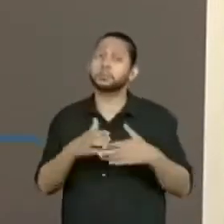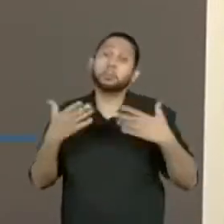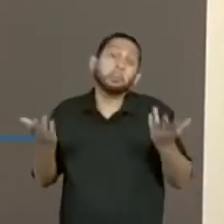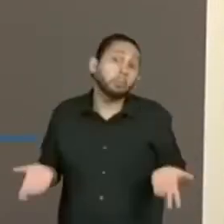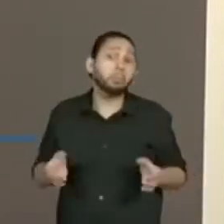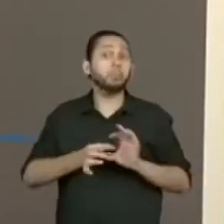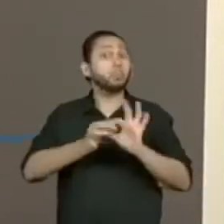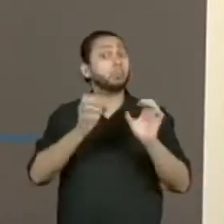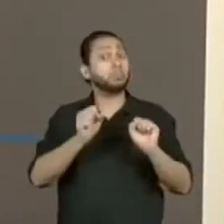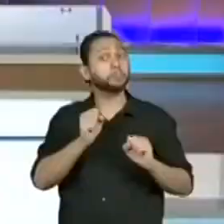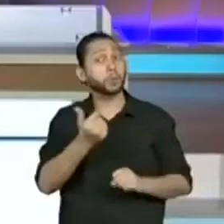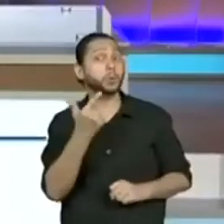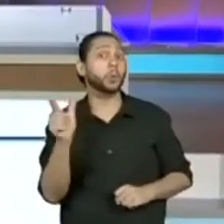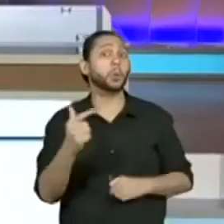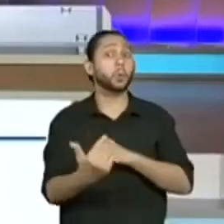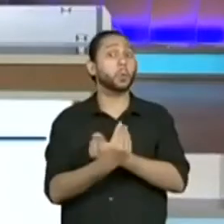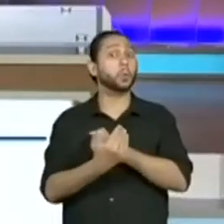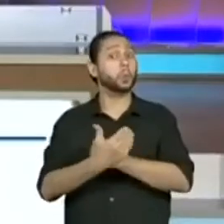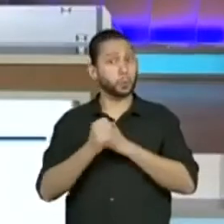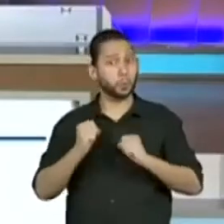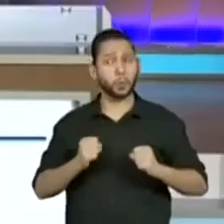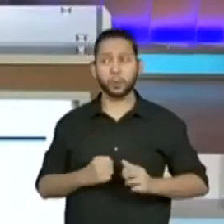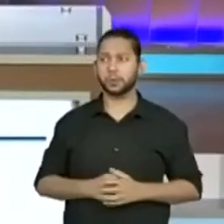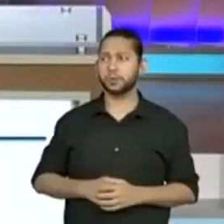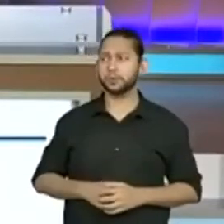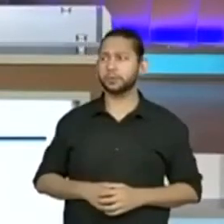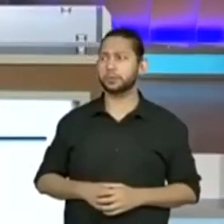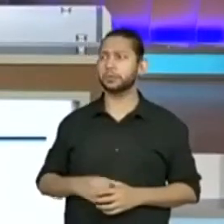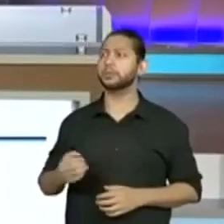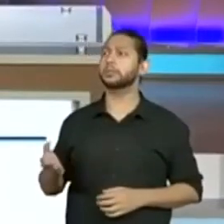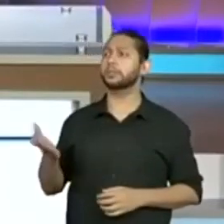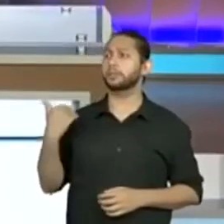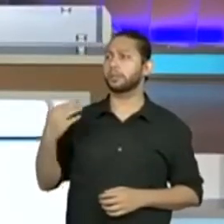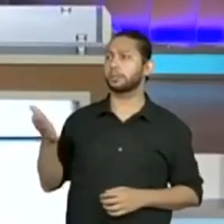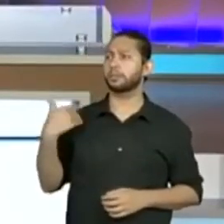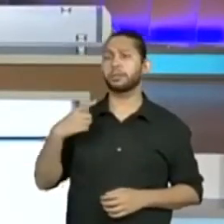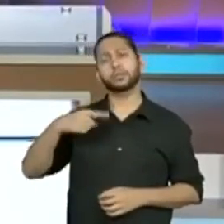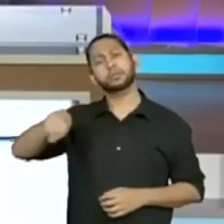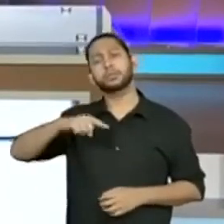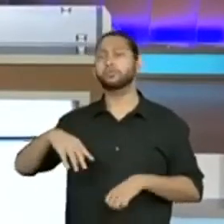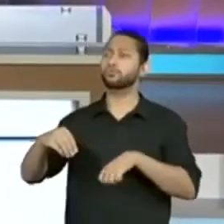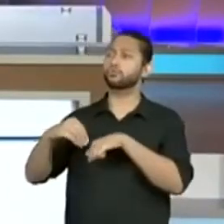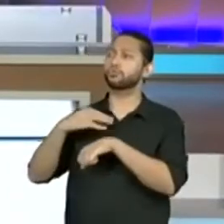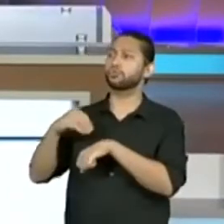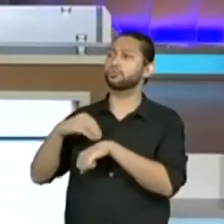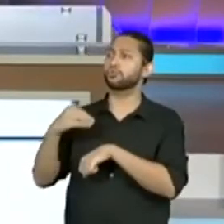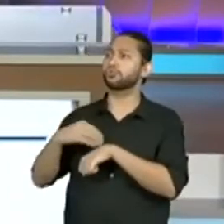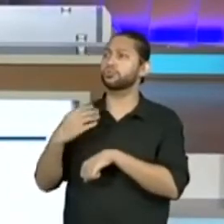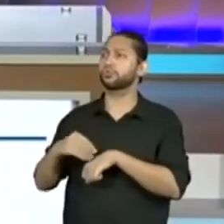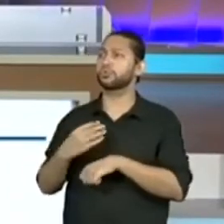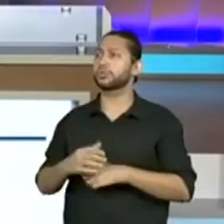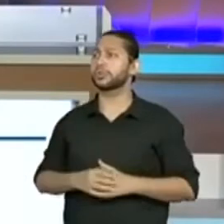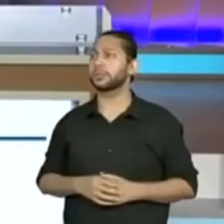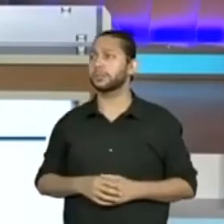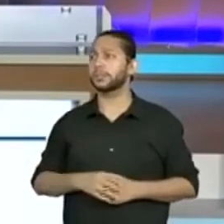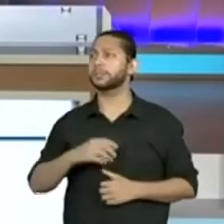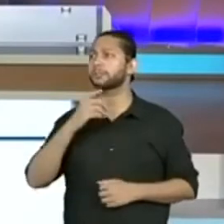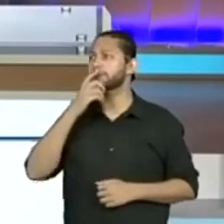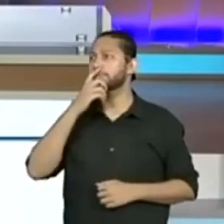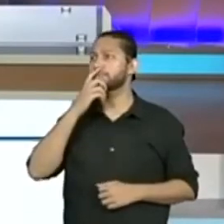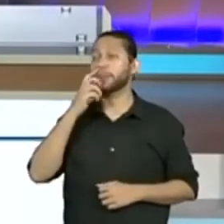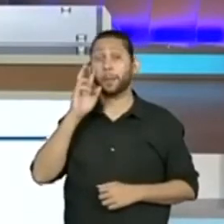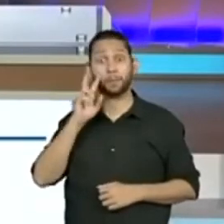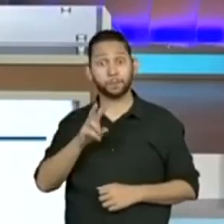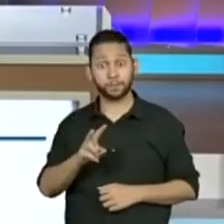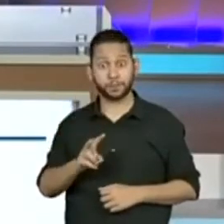outra ideia? Eu quero pegar as informações aqui, ó. Tragam aqui as sugestões de vocês para eu pegar. Vamos lá? Eu já estou vendo uma